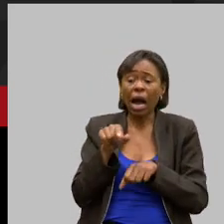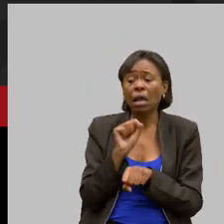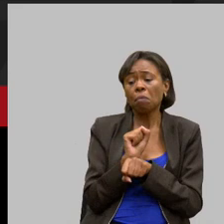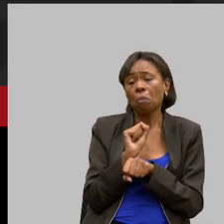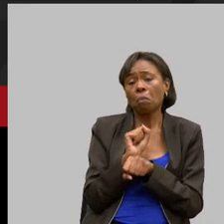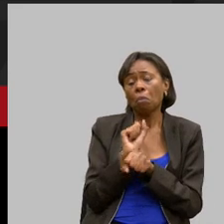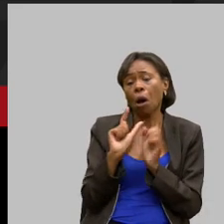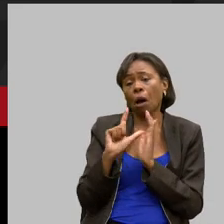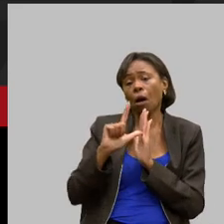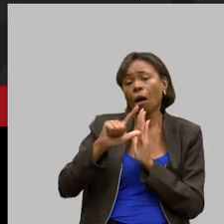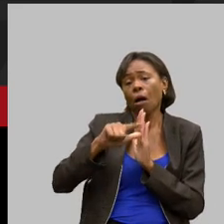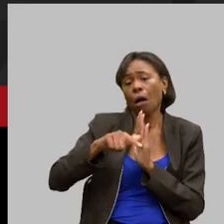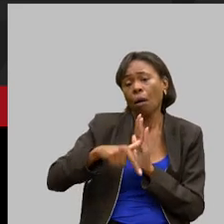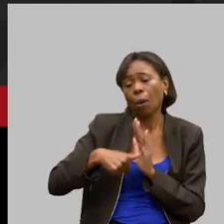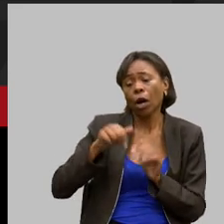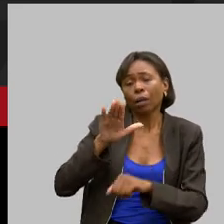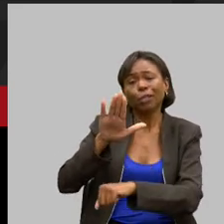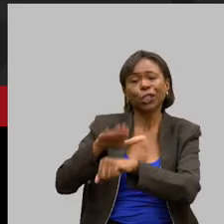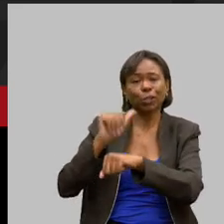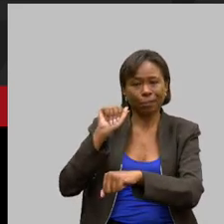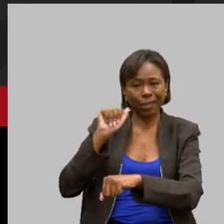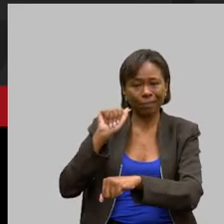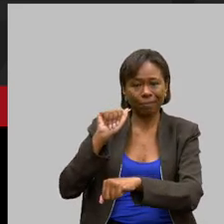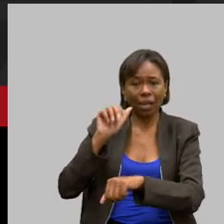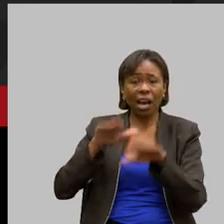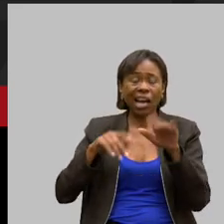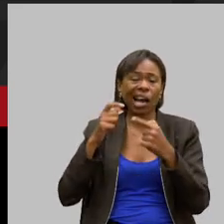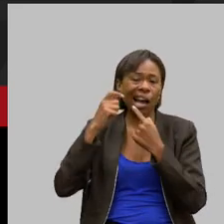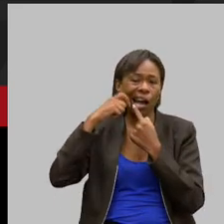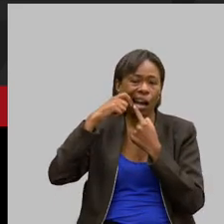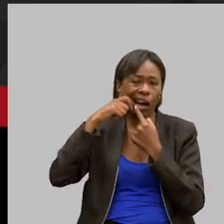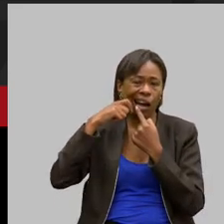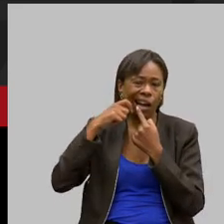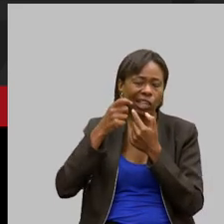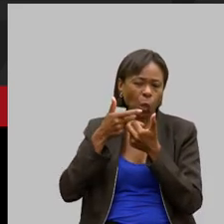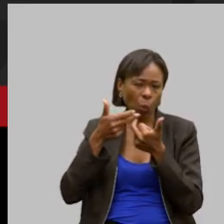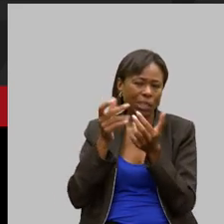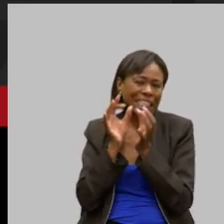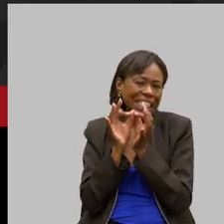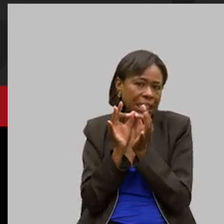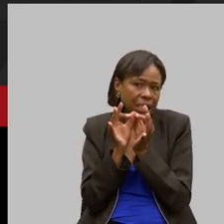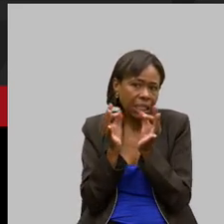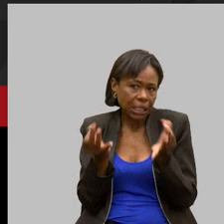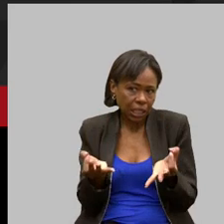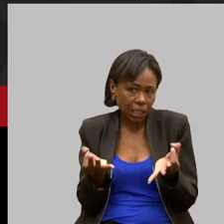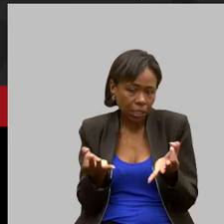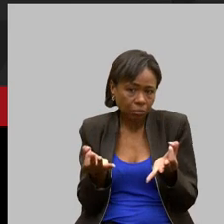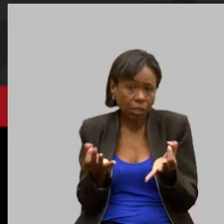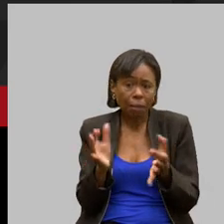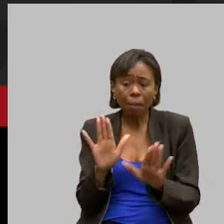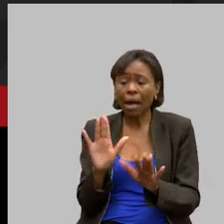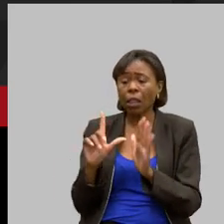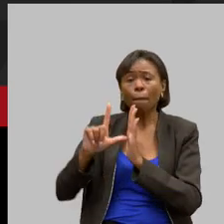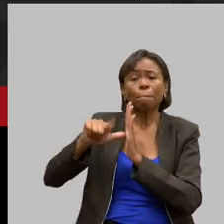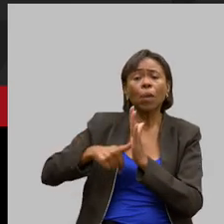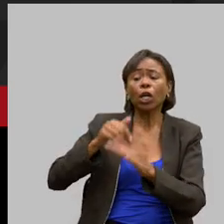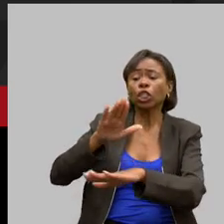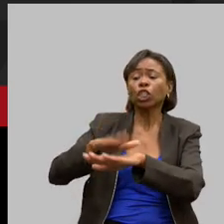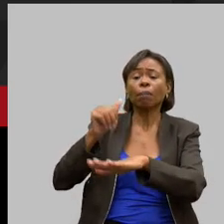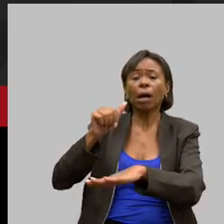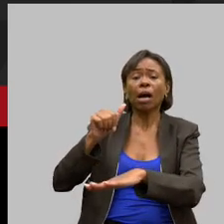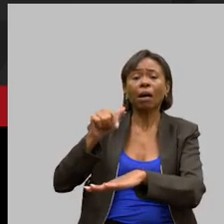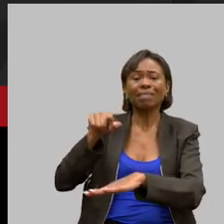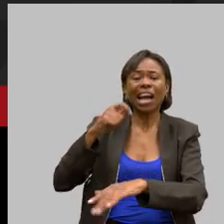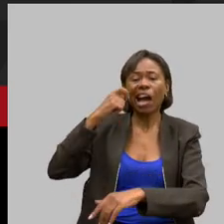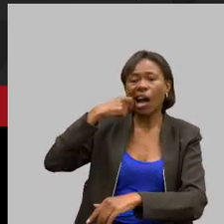que poderia ser só uma restauração até aquele paciente ser chamado Já se tornou uma extração